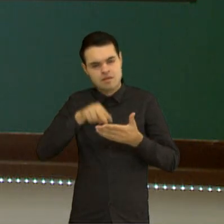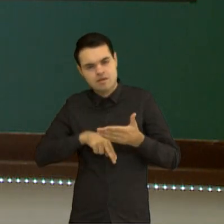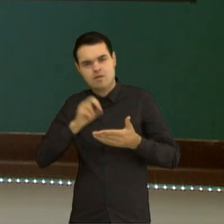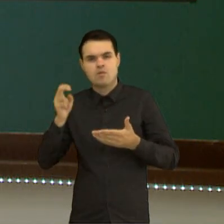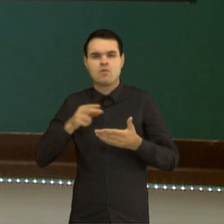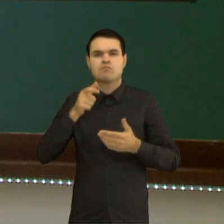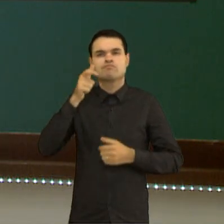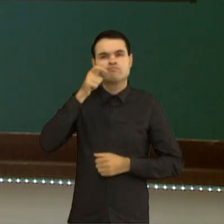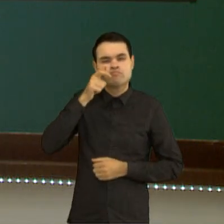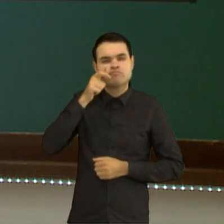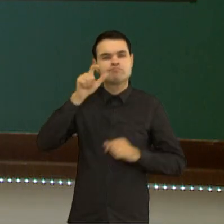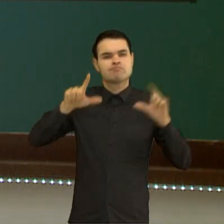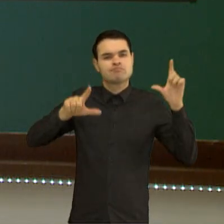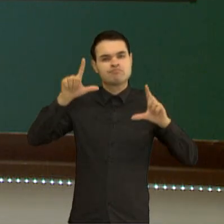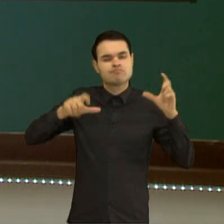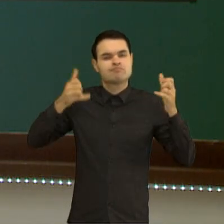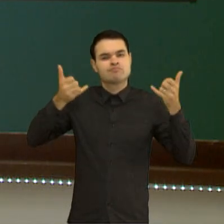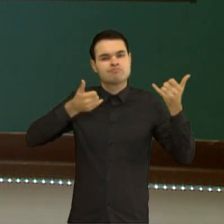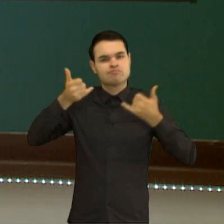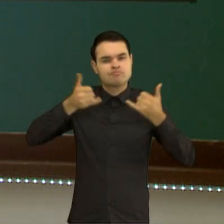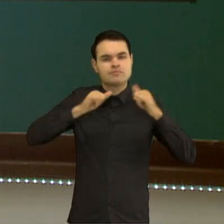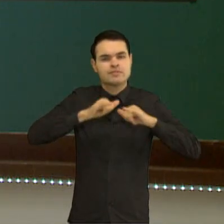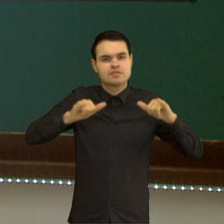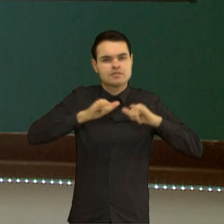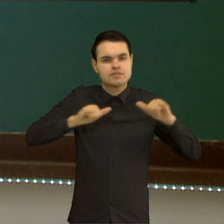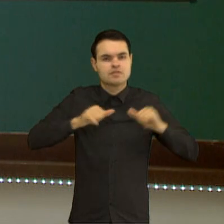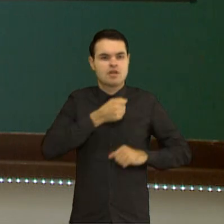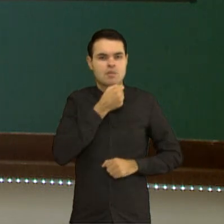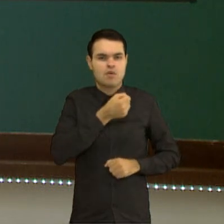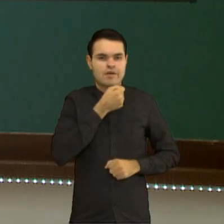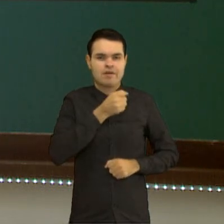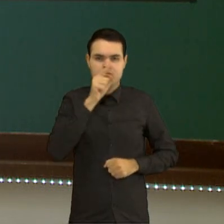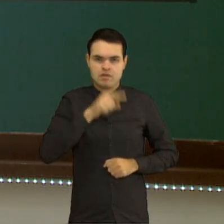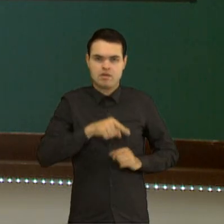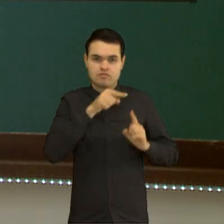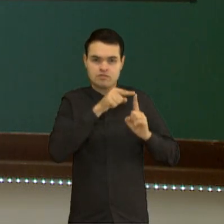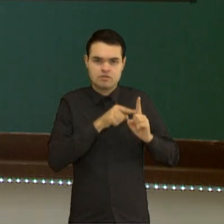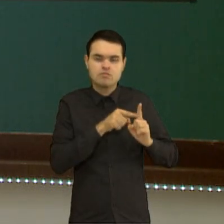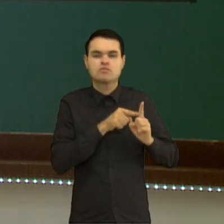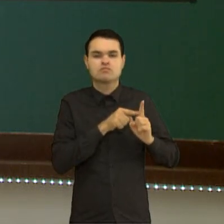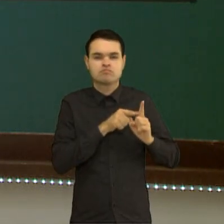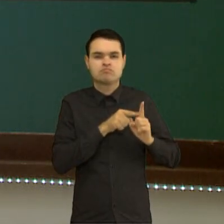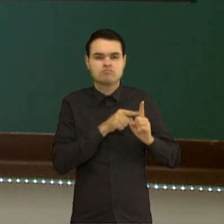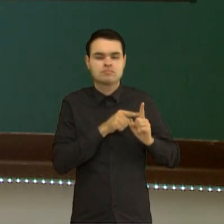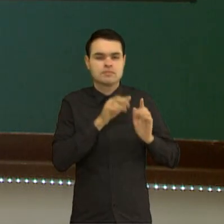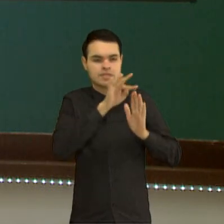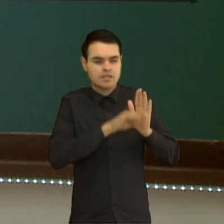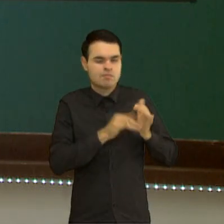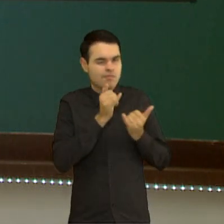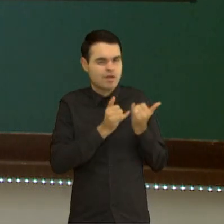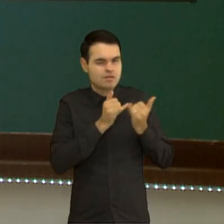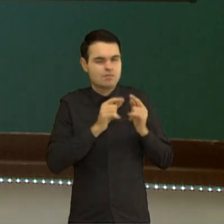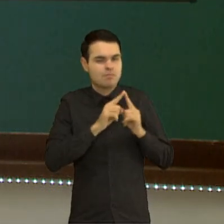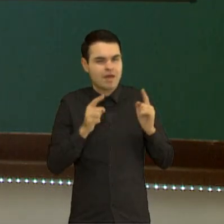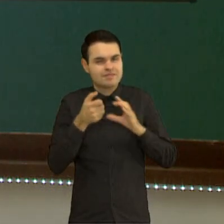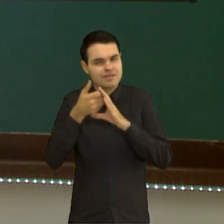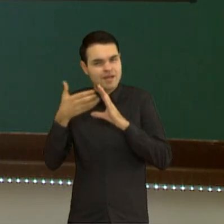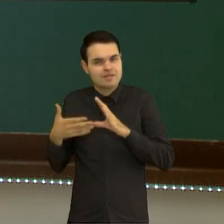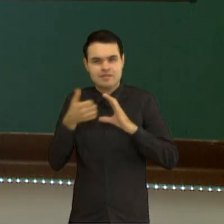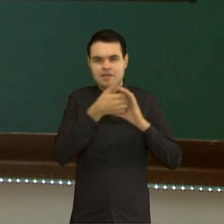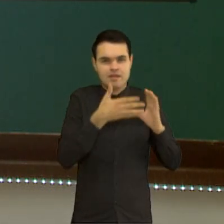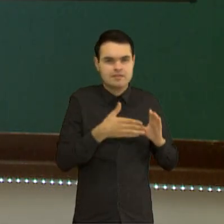reportagens? Você sabia que a notícia e a reportagem são tipos de textos bem parecidos, mas possuem